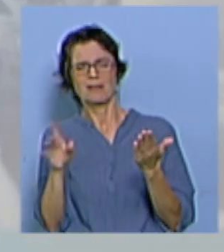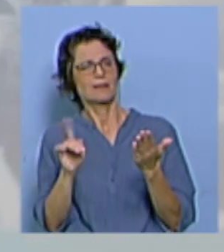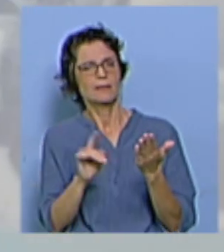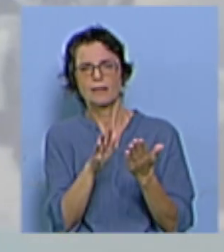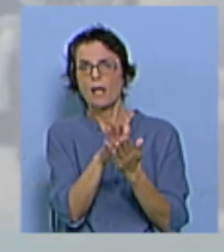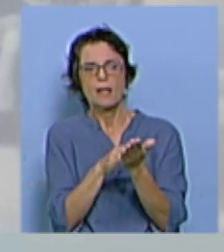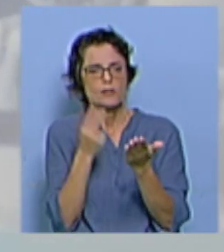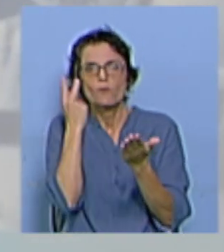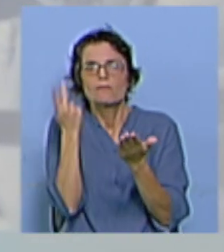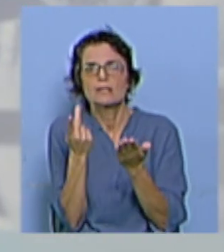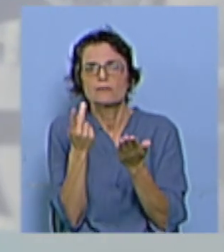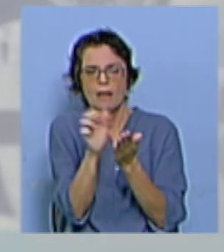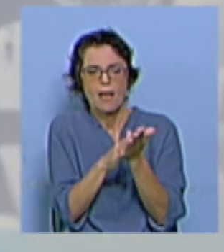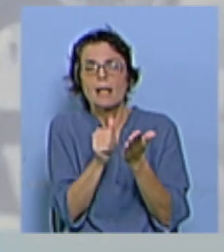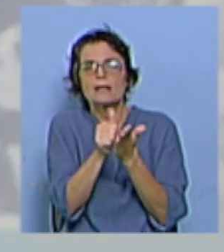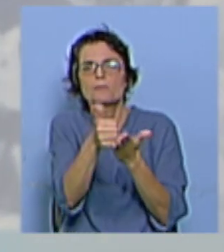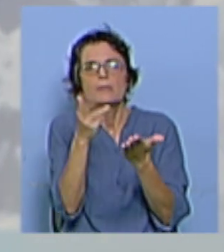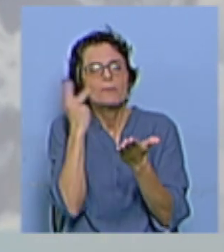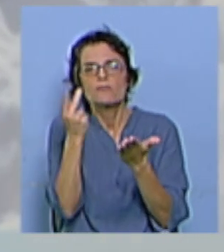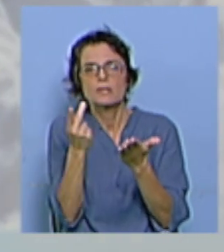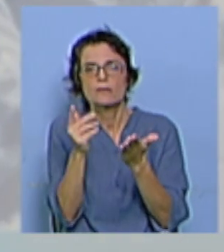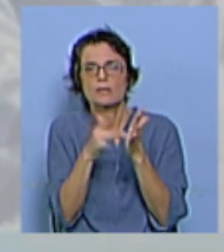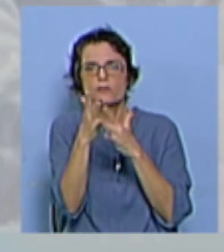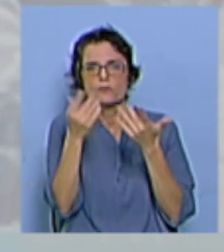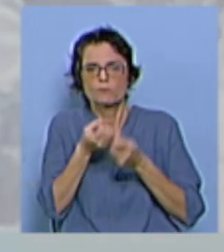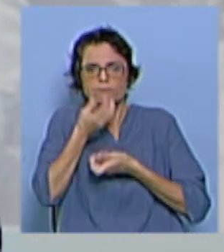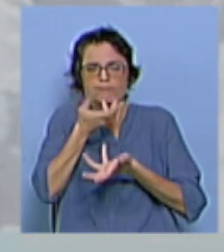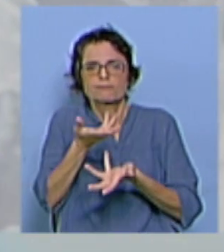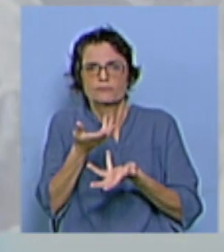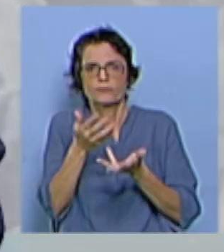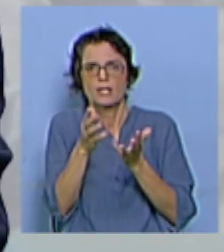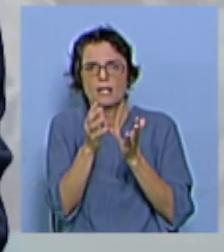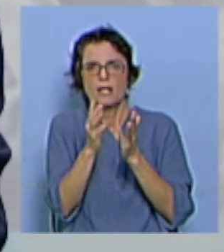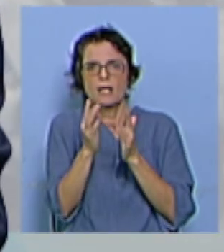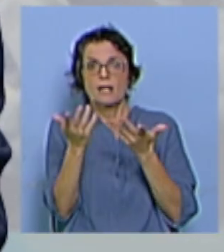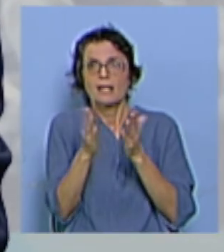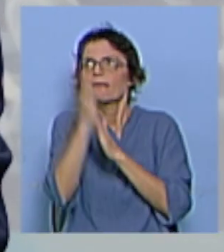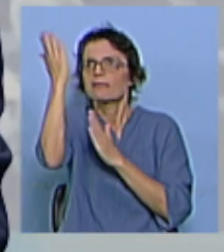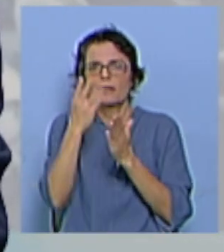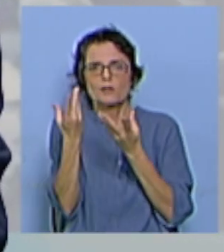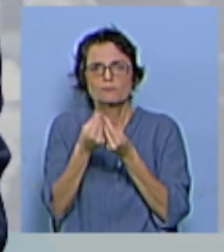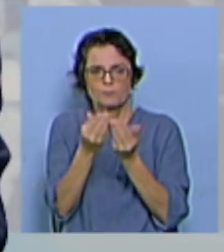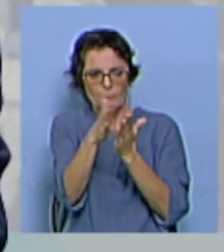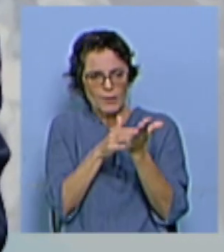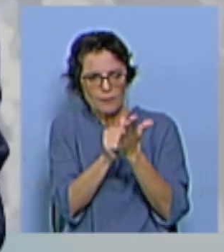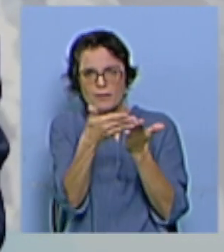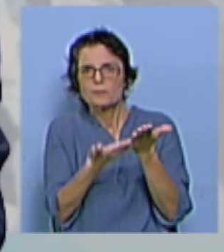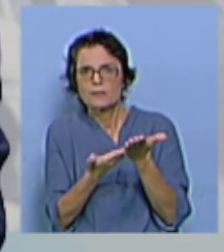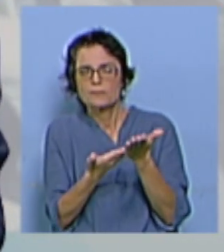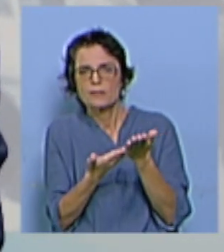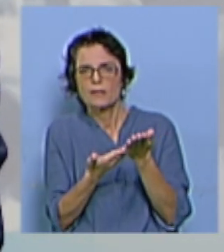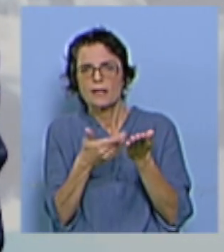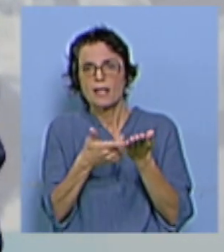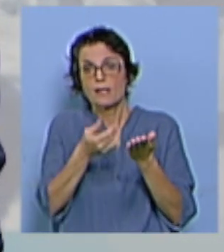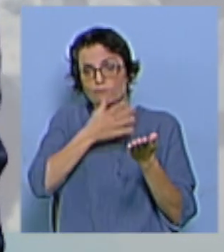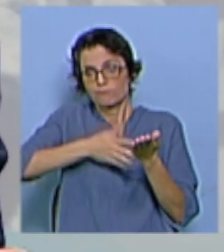uma palavra viva, é Deus que nos fala, é Jesus que se dá a Ele mesmo naquela palavra, e portanto, obviamente que isto continua também a falar